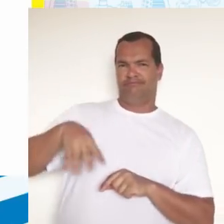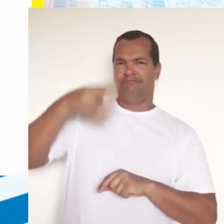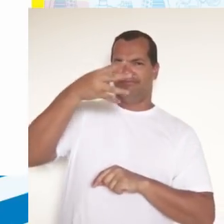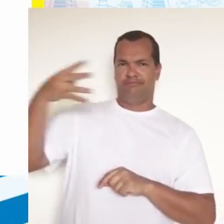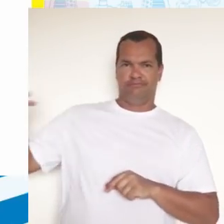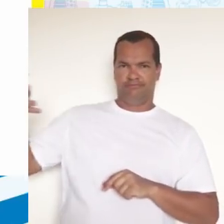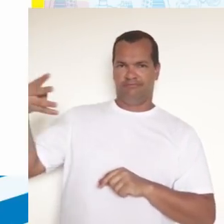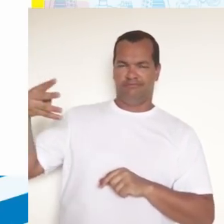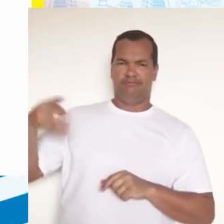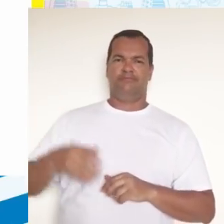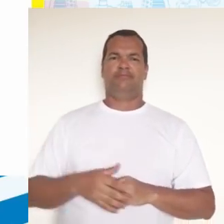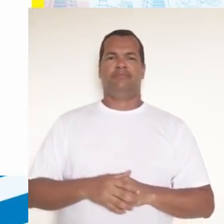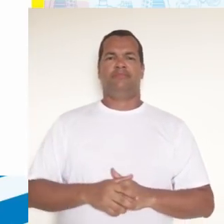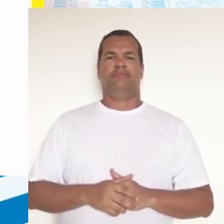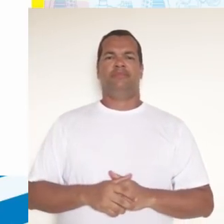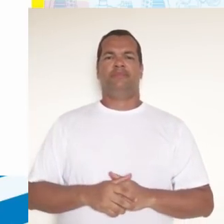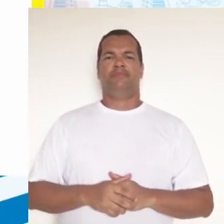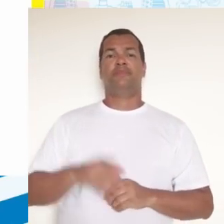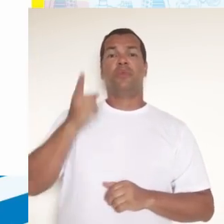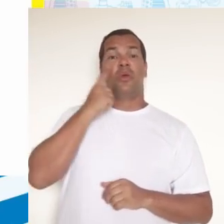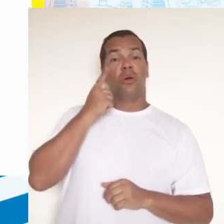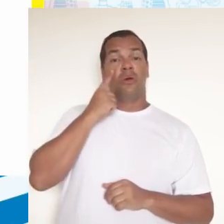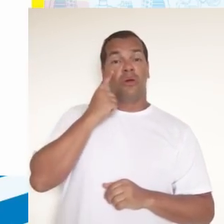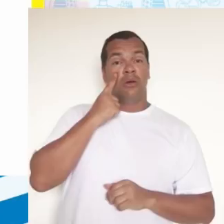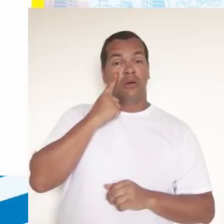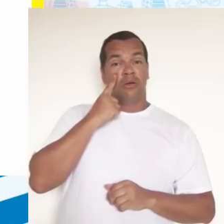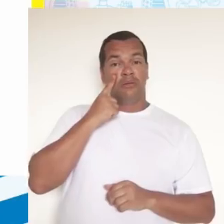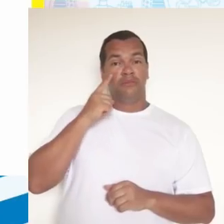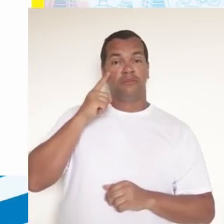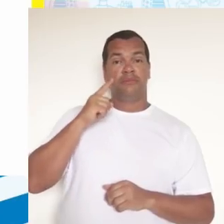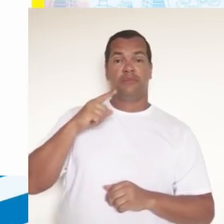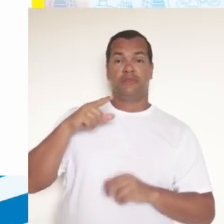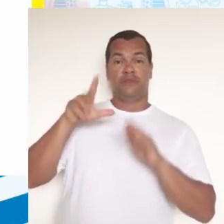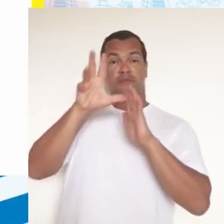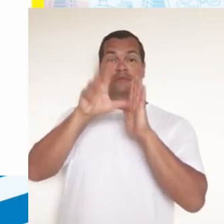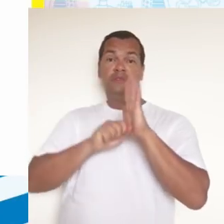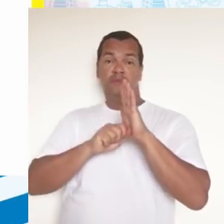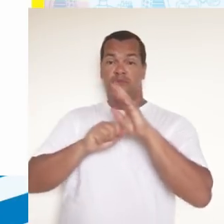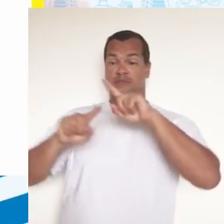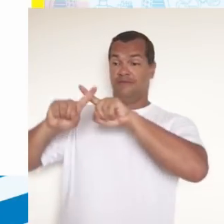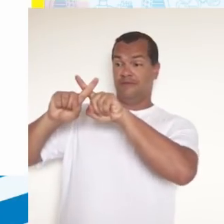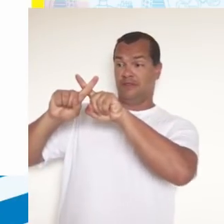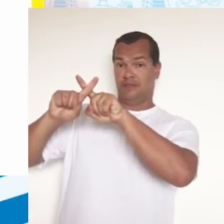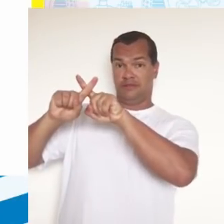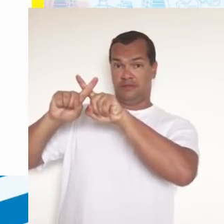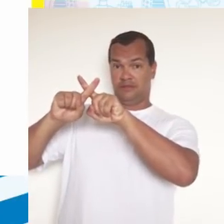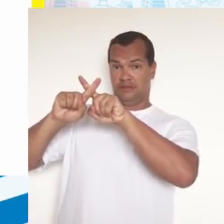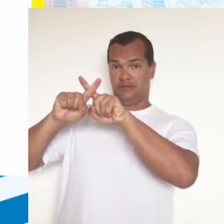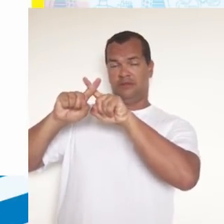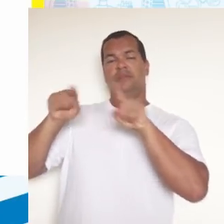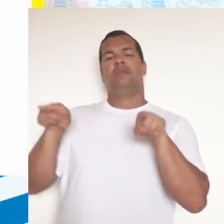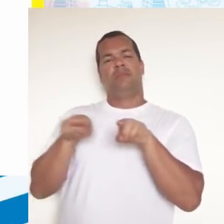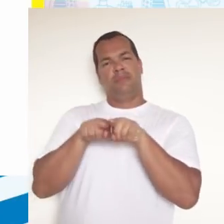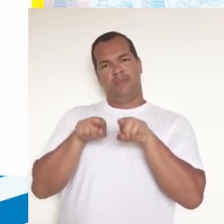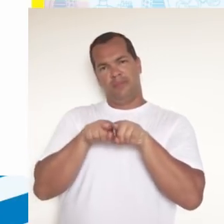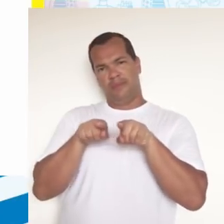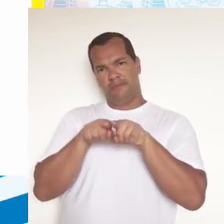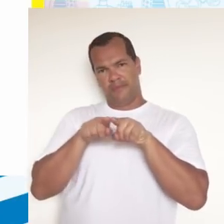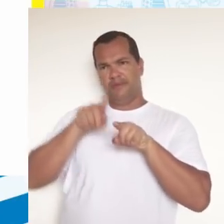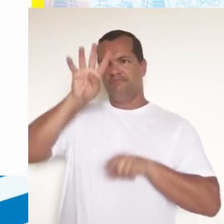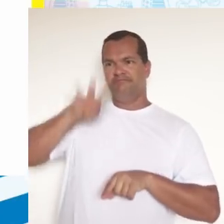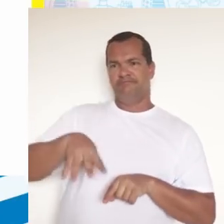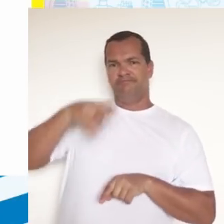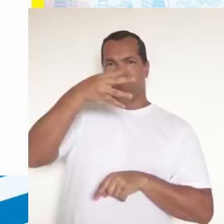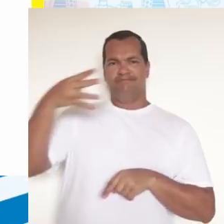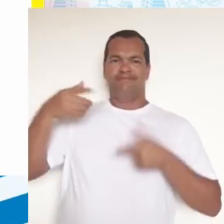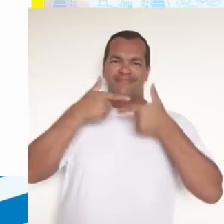imagem que aparece na tela do seu computador. Observe que o sinal de multiplicação, o sinal de vezes, justamente está na